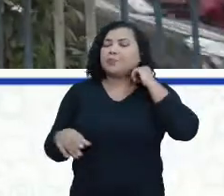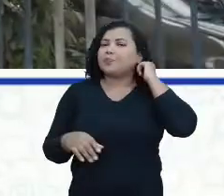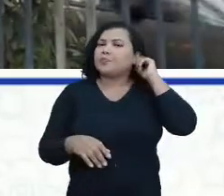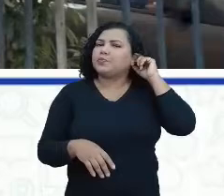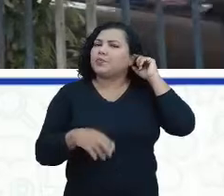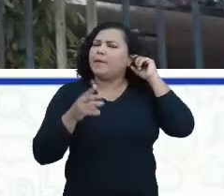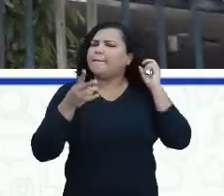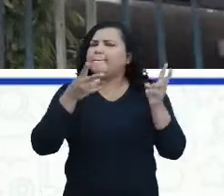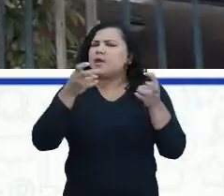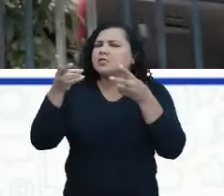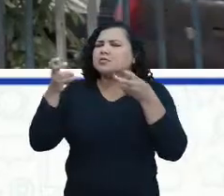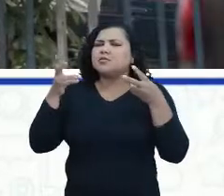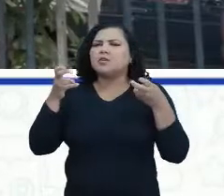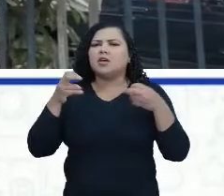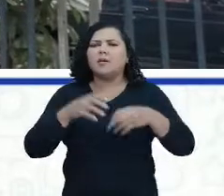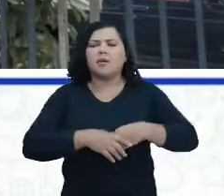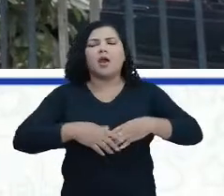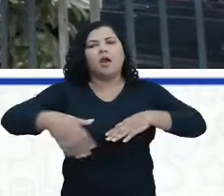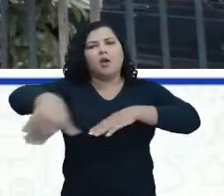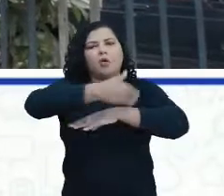vamos ouvir esse